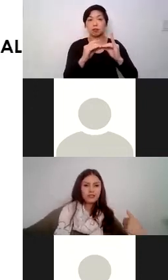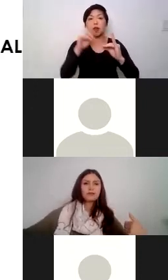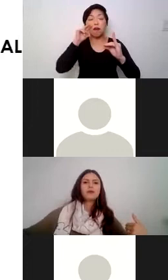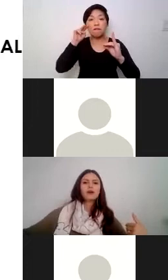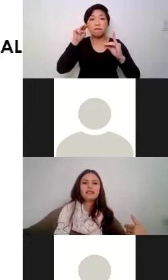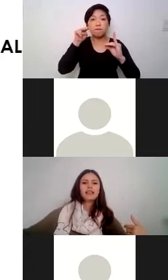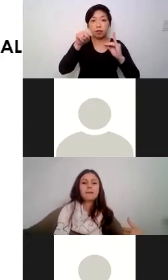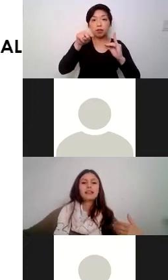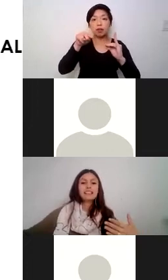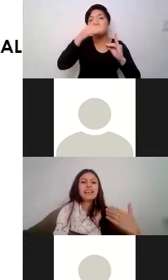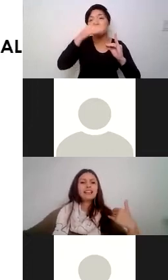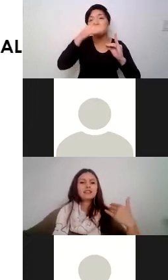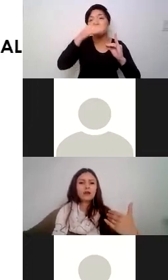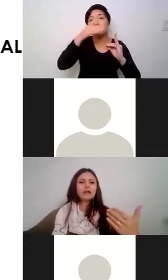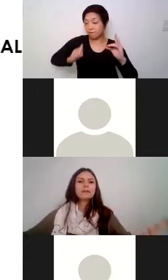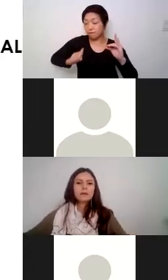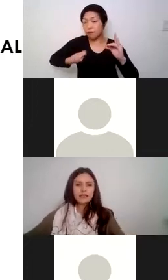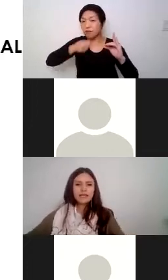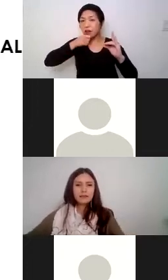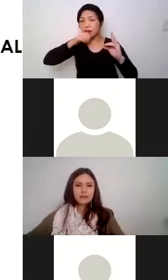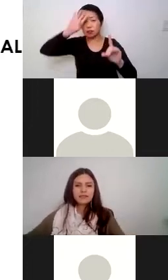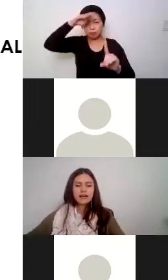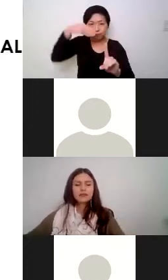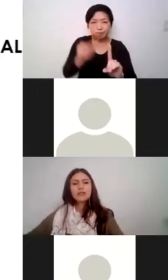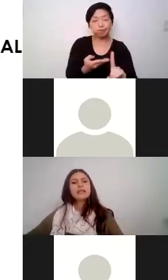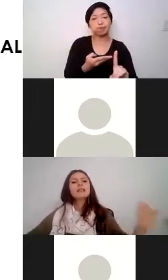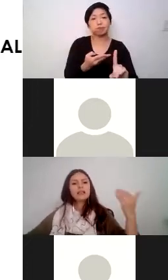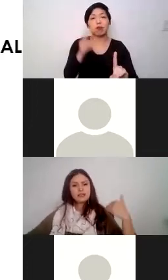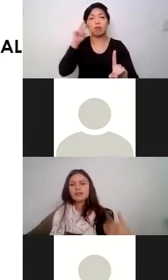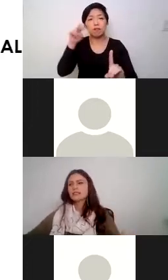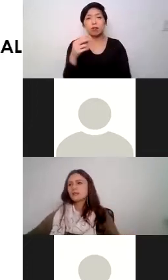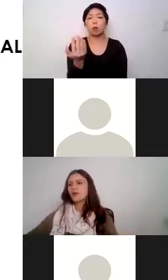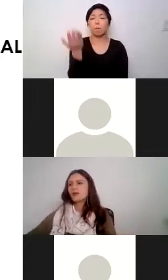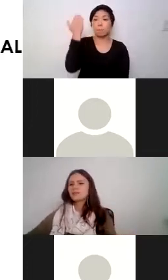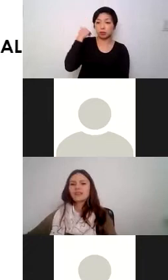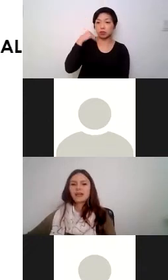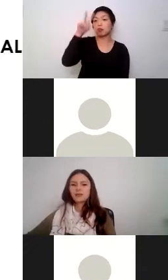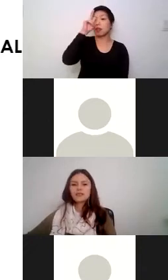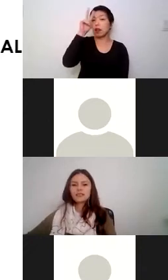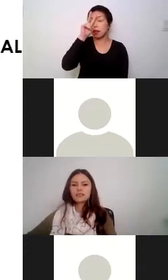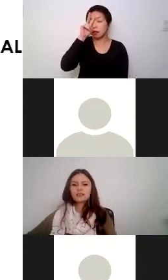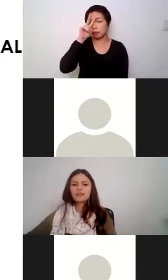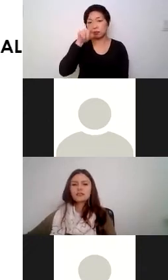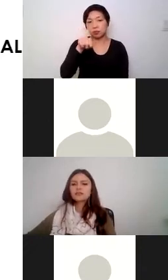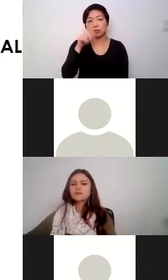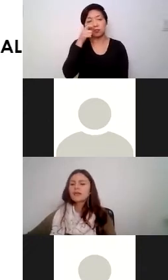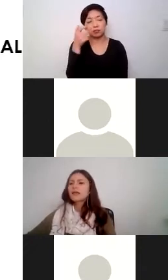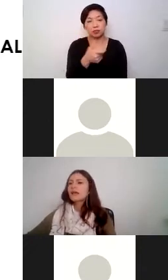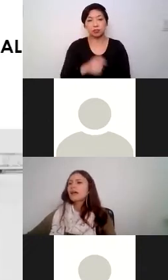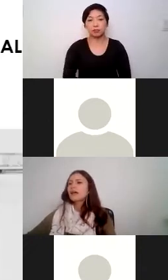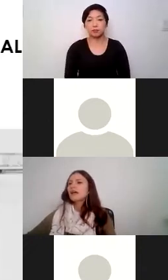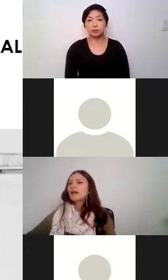vivos rememorem para que eles olhem para aquele passado e tenham essa memória é muito interessante isso